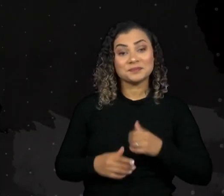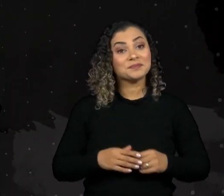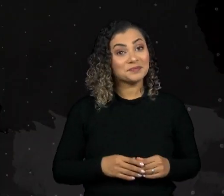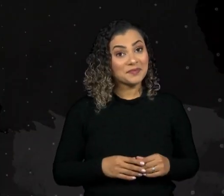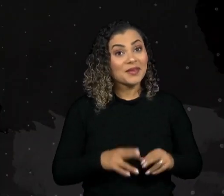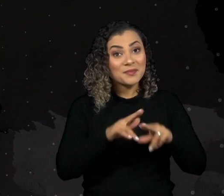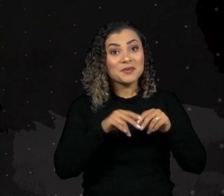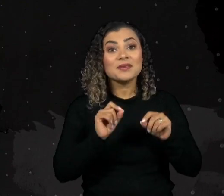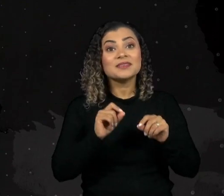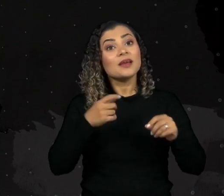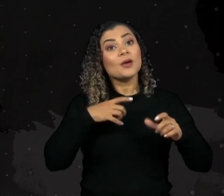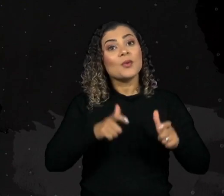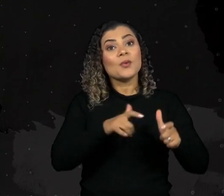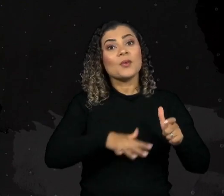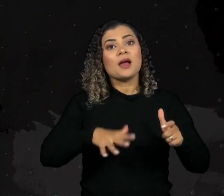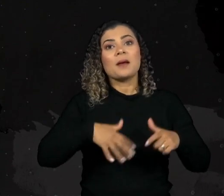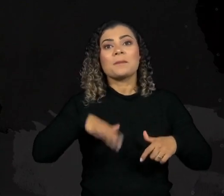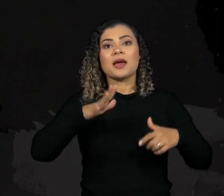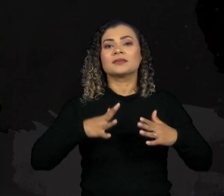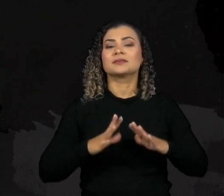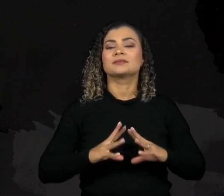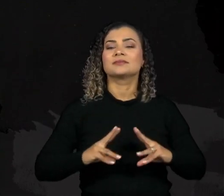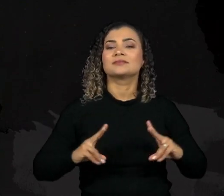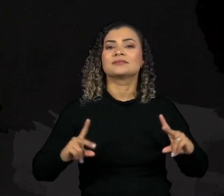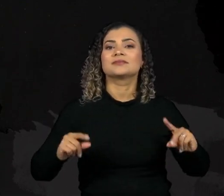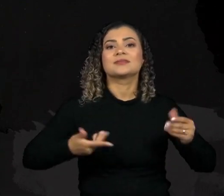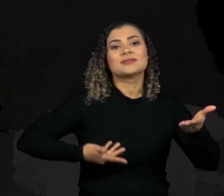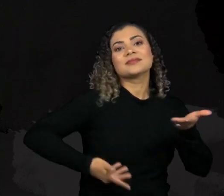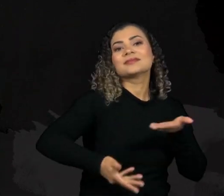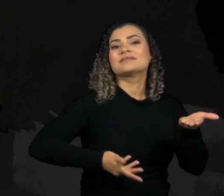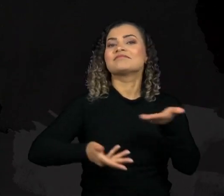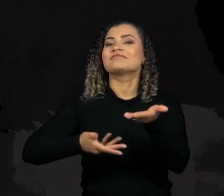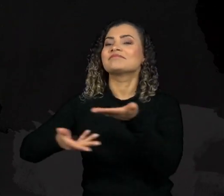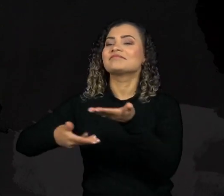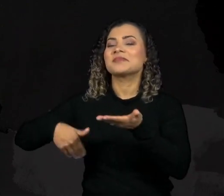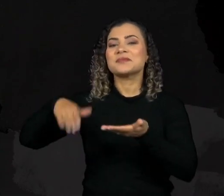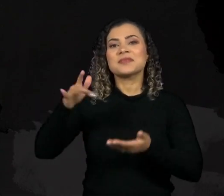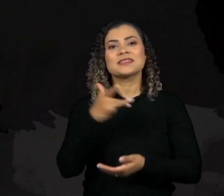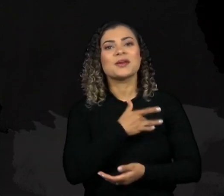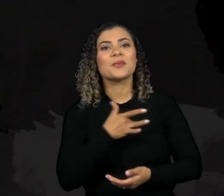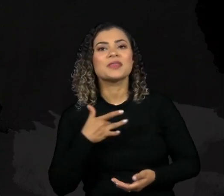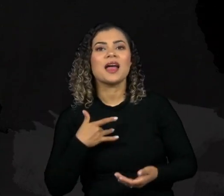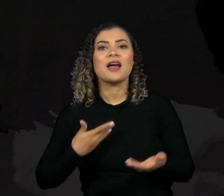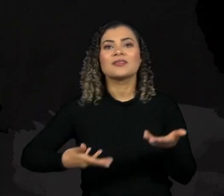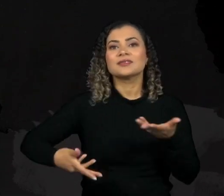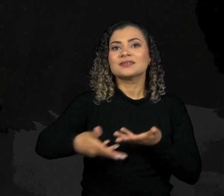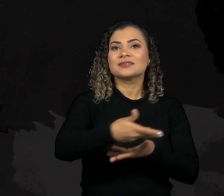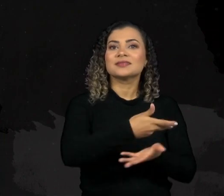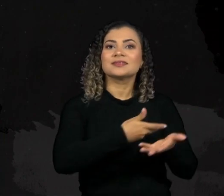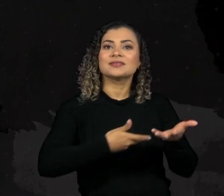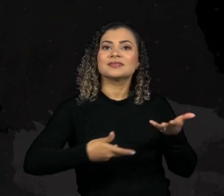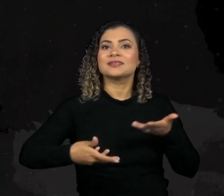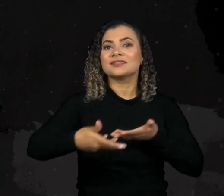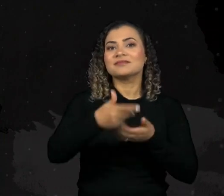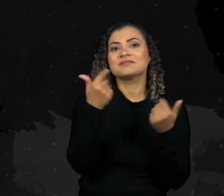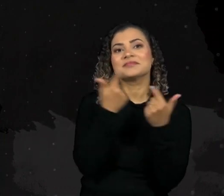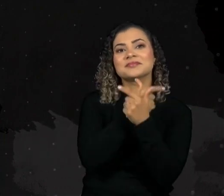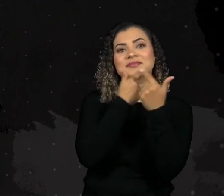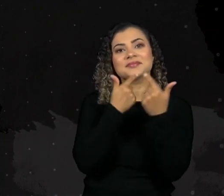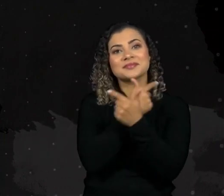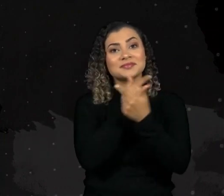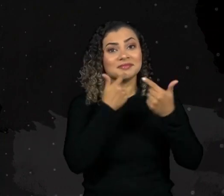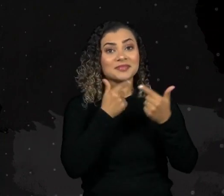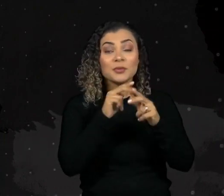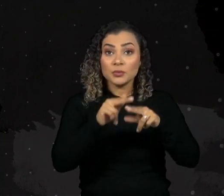chance de ter um ambiente mais colaborativo, com interações mais saudáveis entre as pessoas, e isso funciona bem, que